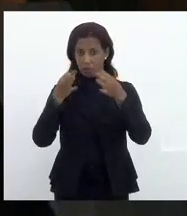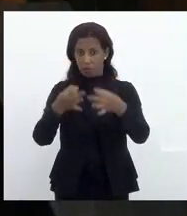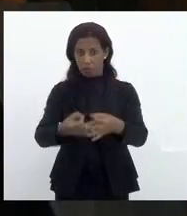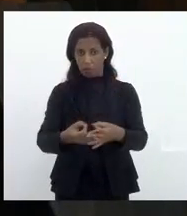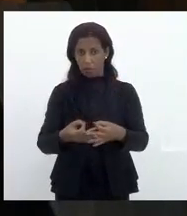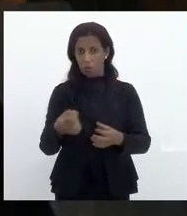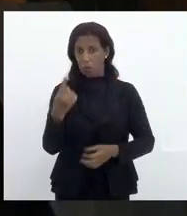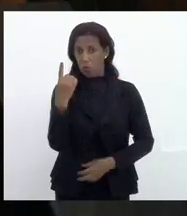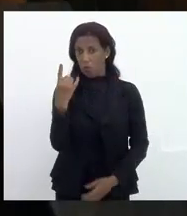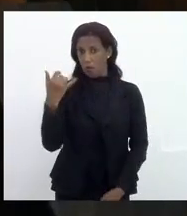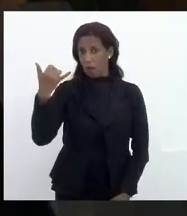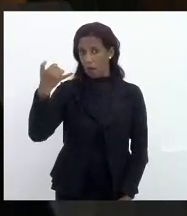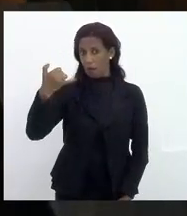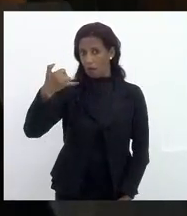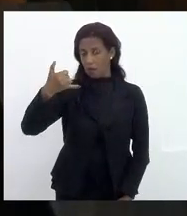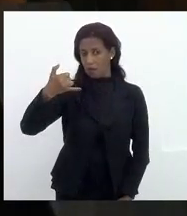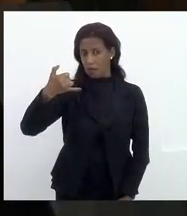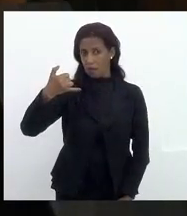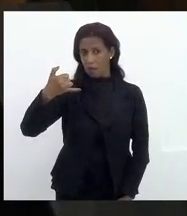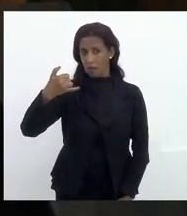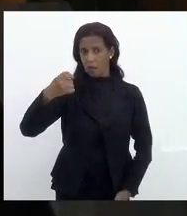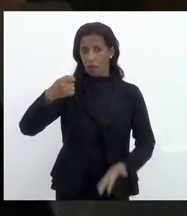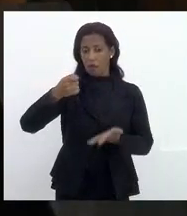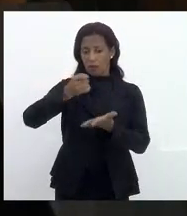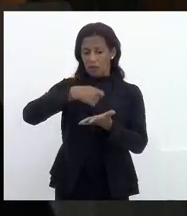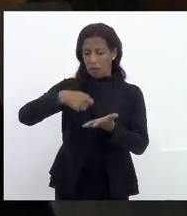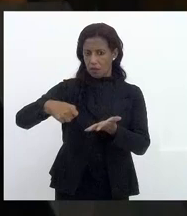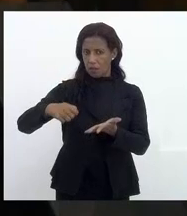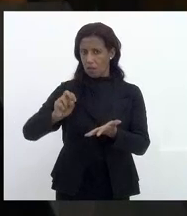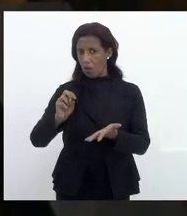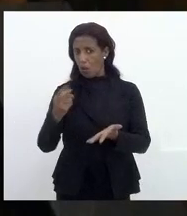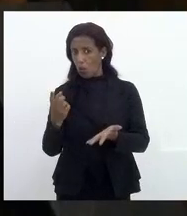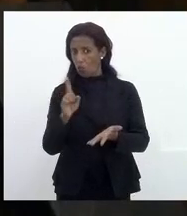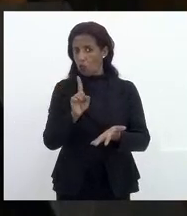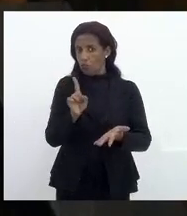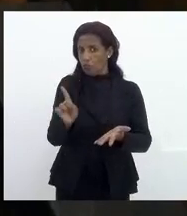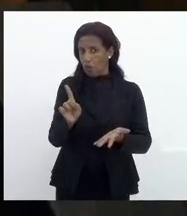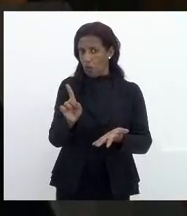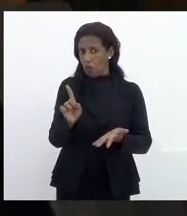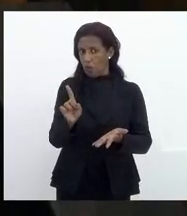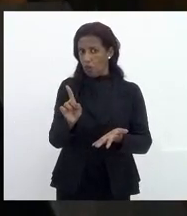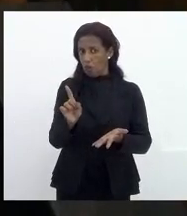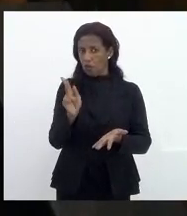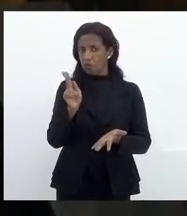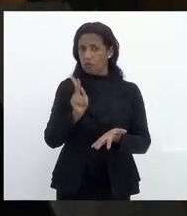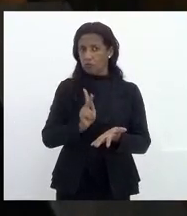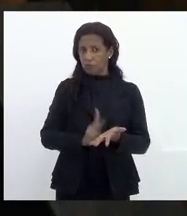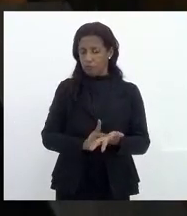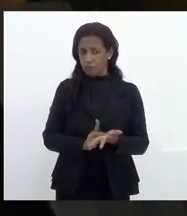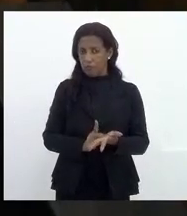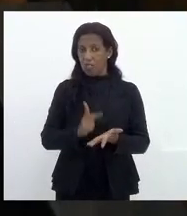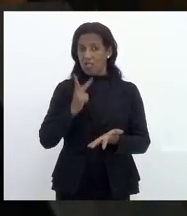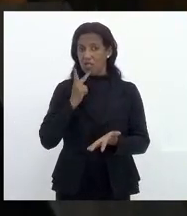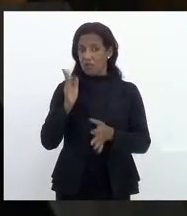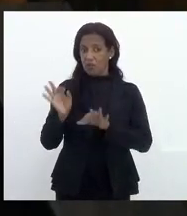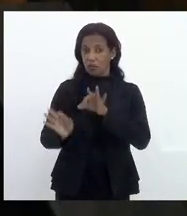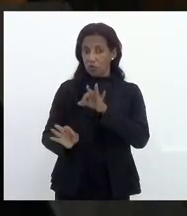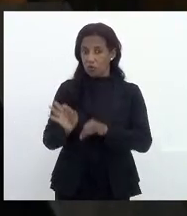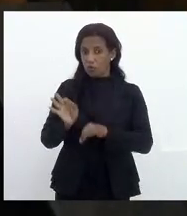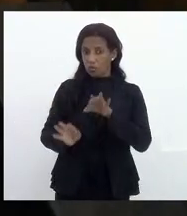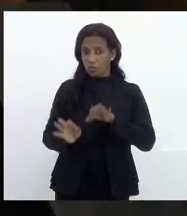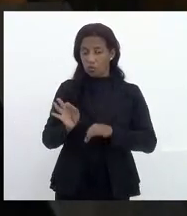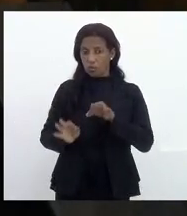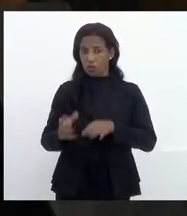uma caneta pelo fato de assinar o deixar assinar é um ato justo isso falando e justiça